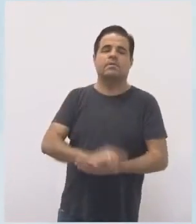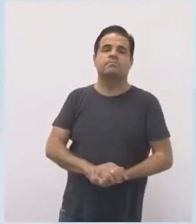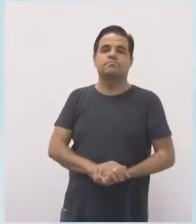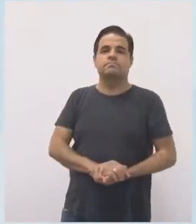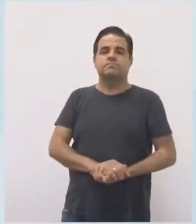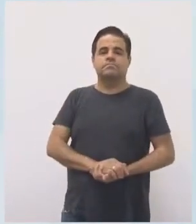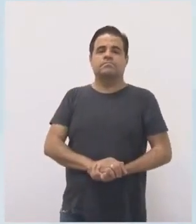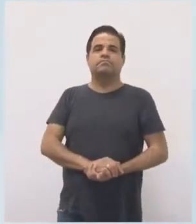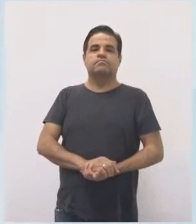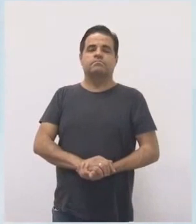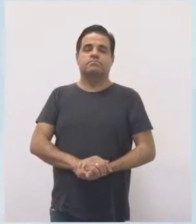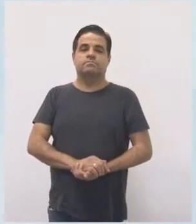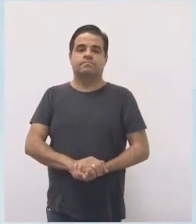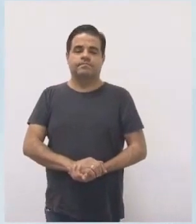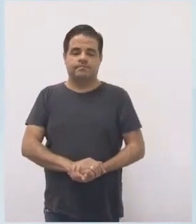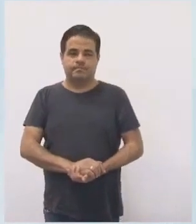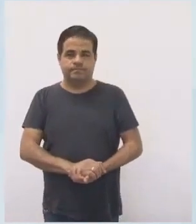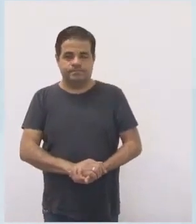favor?